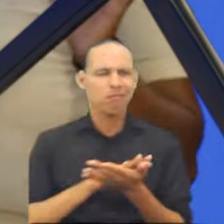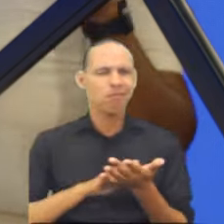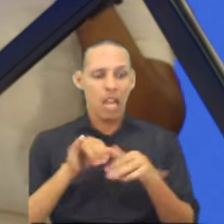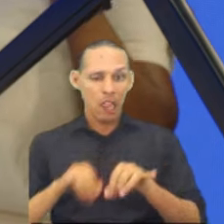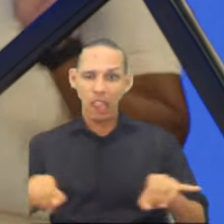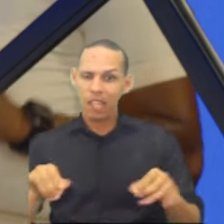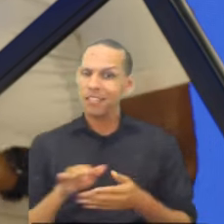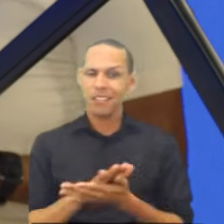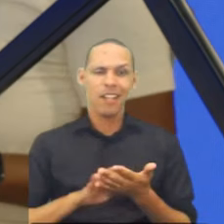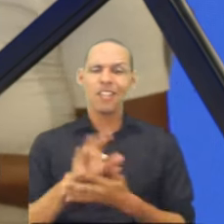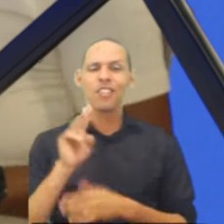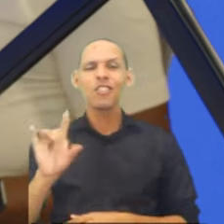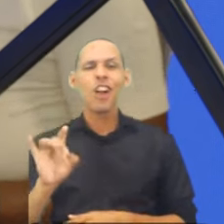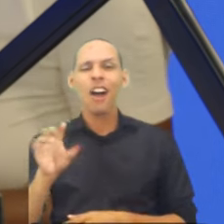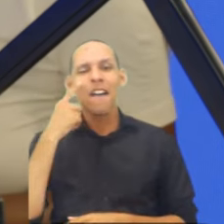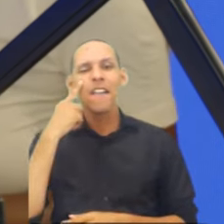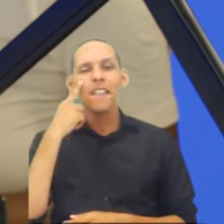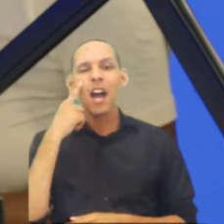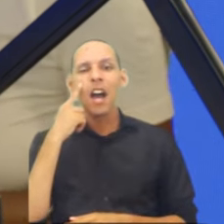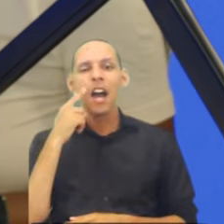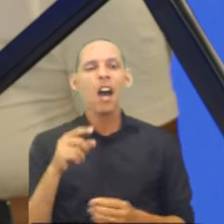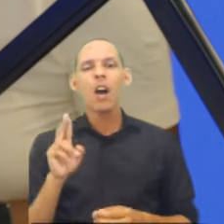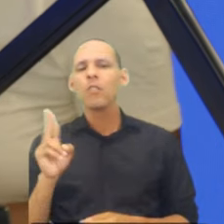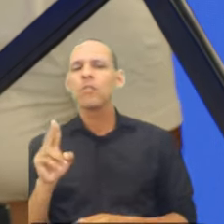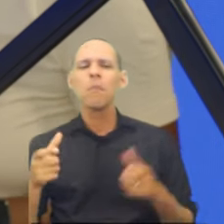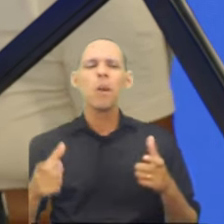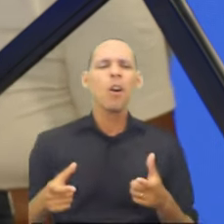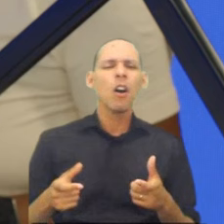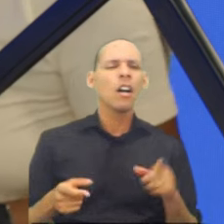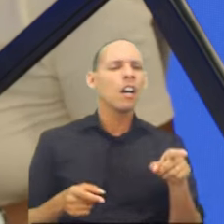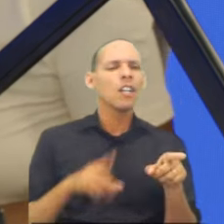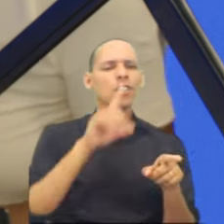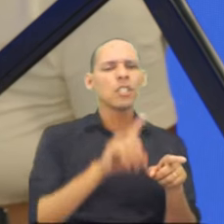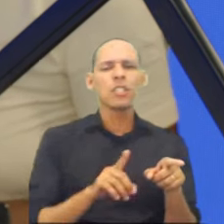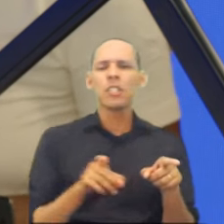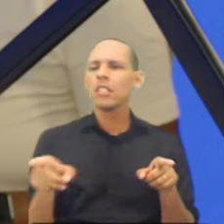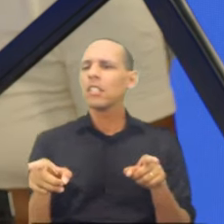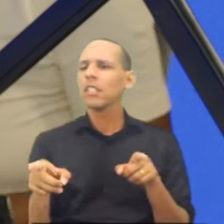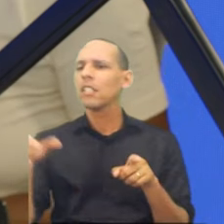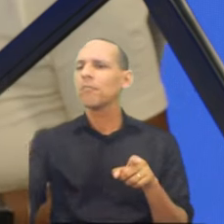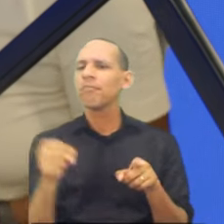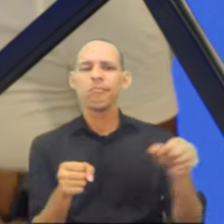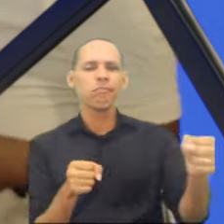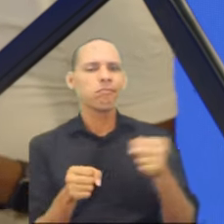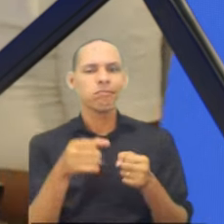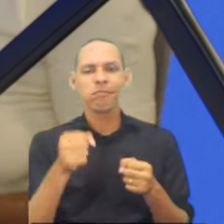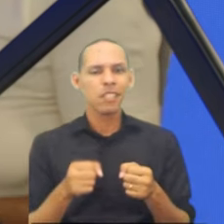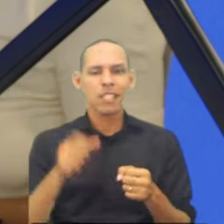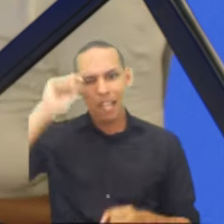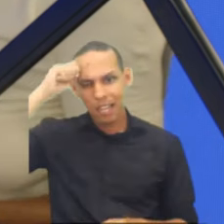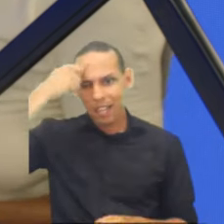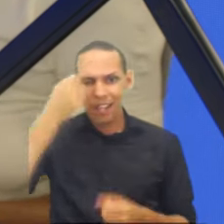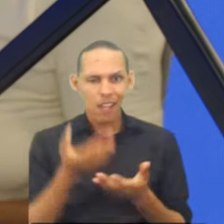força sem divulgar em lugar nenhum só olhando a fulana aqui VP de não sei ondeando aqui a diretora de não sei onde mulheres